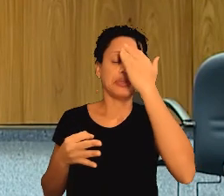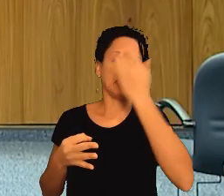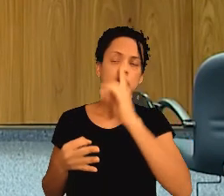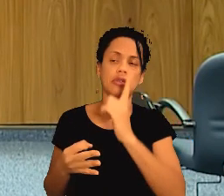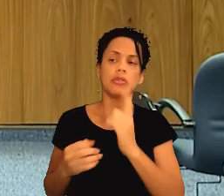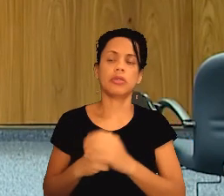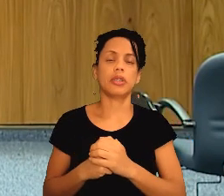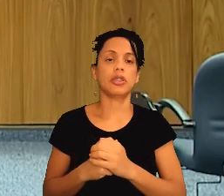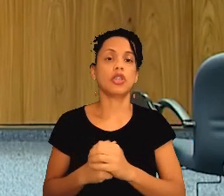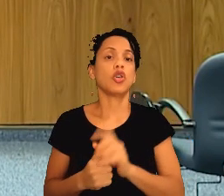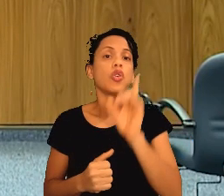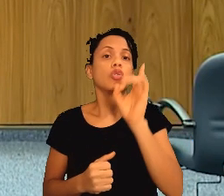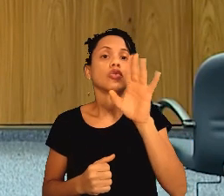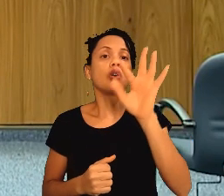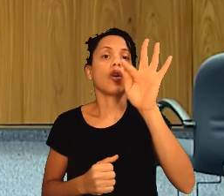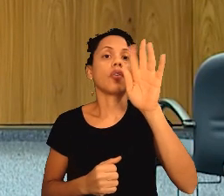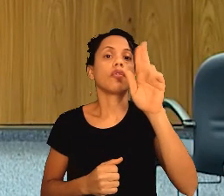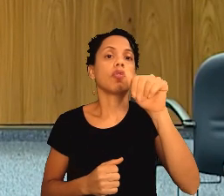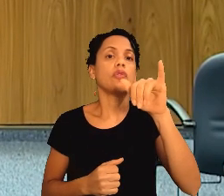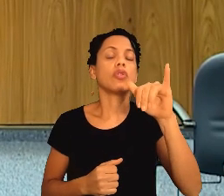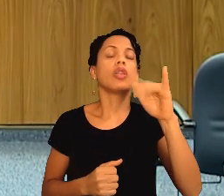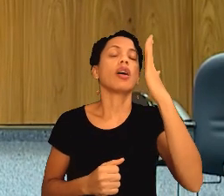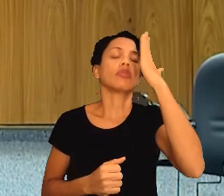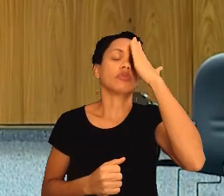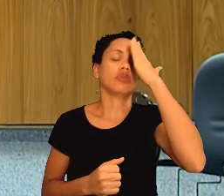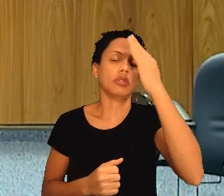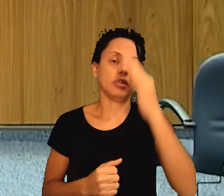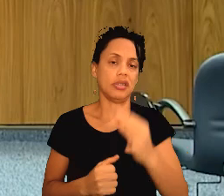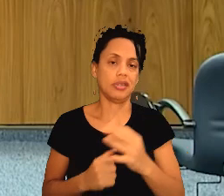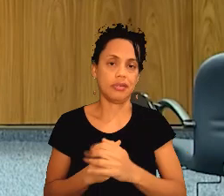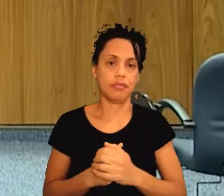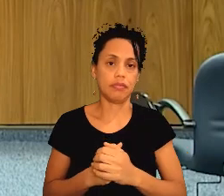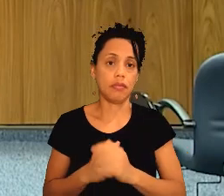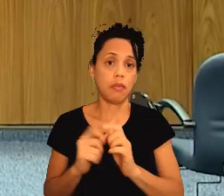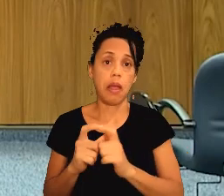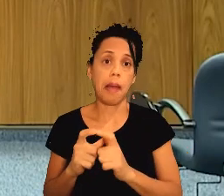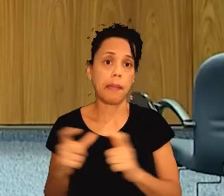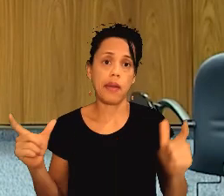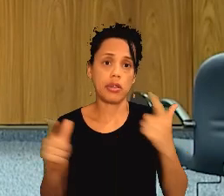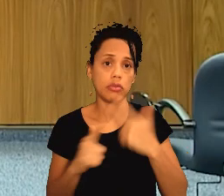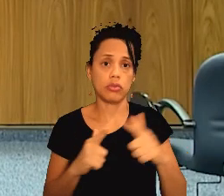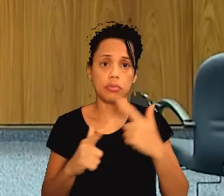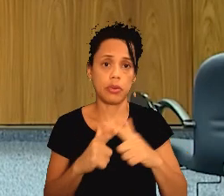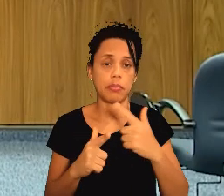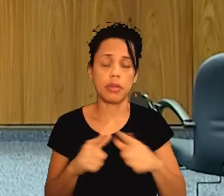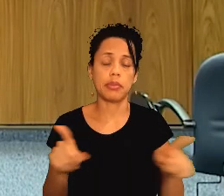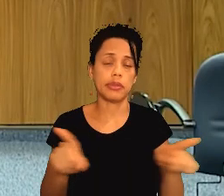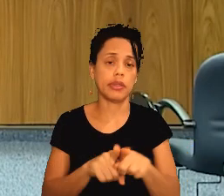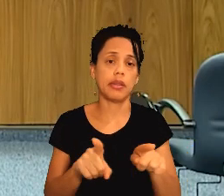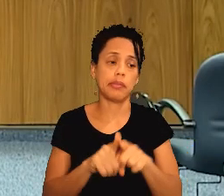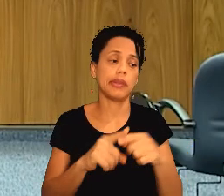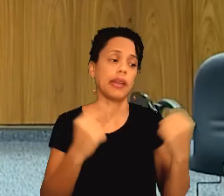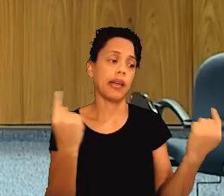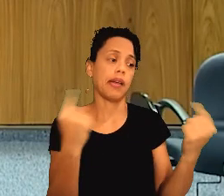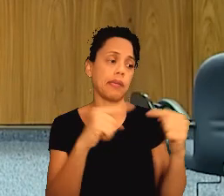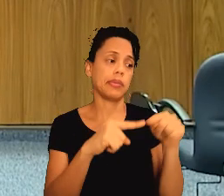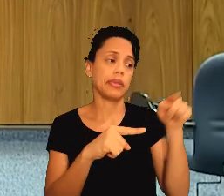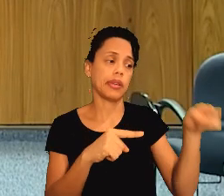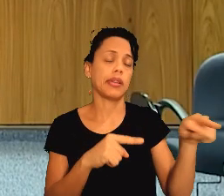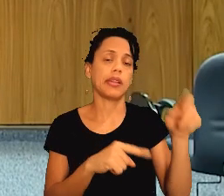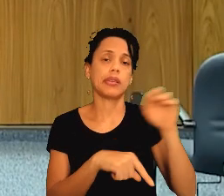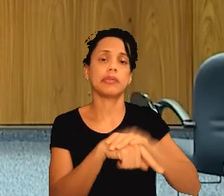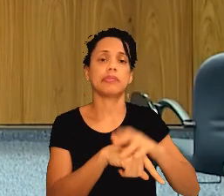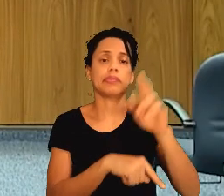E diziam que só a FUNAI podia entrar em juízo por eles. Como a maioria dos problemas dos índios era justamente com a